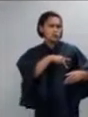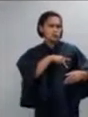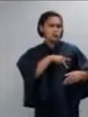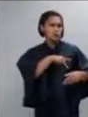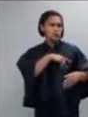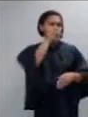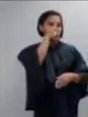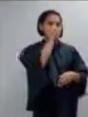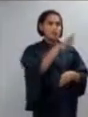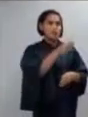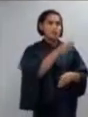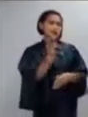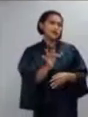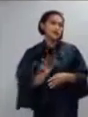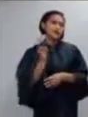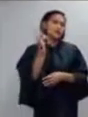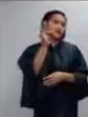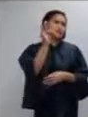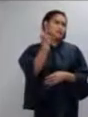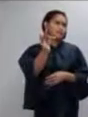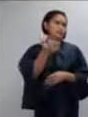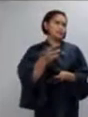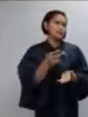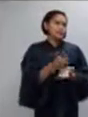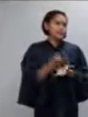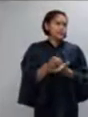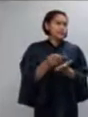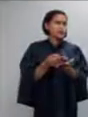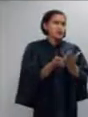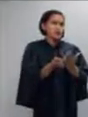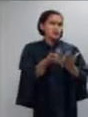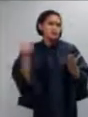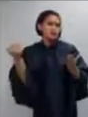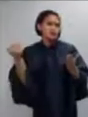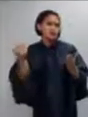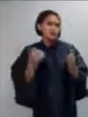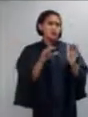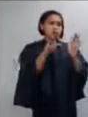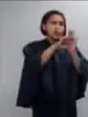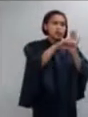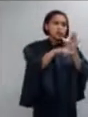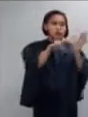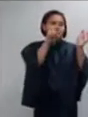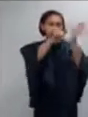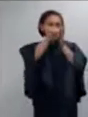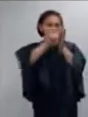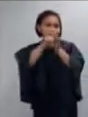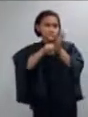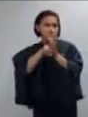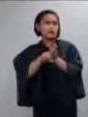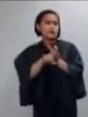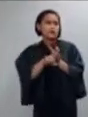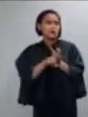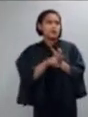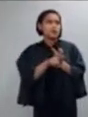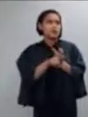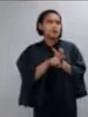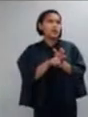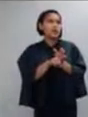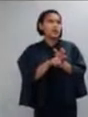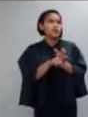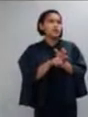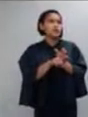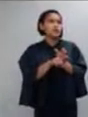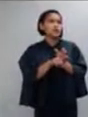o afastamento de conselheiros investigados que integram o Tribunal de Contas do Estado de Mato